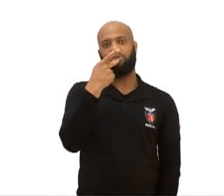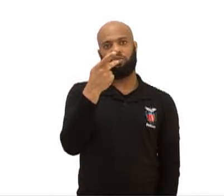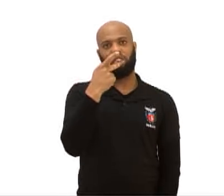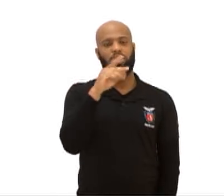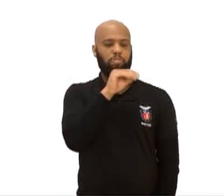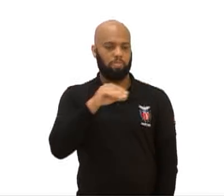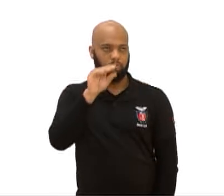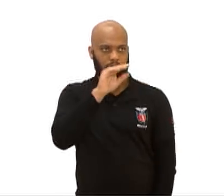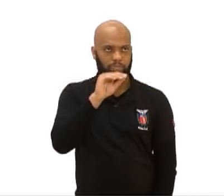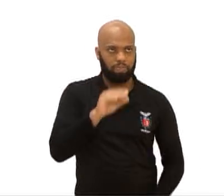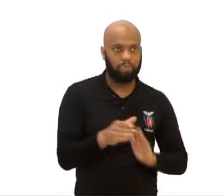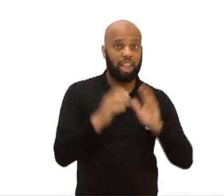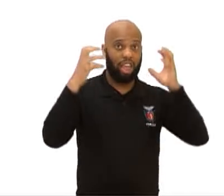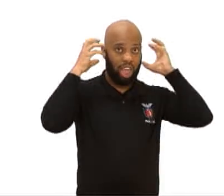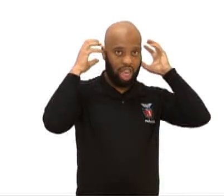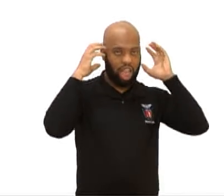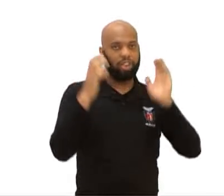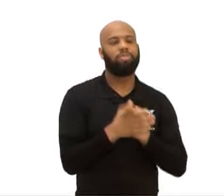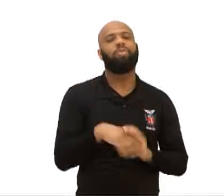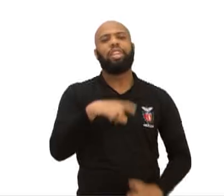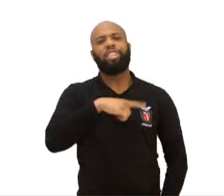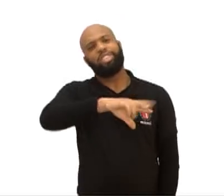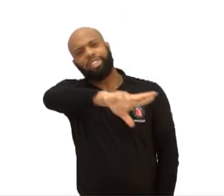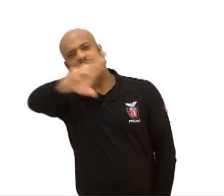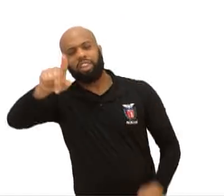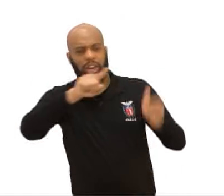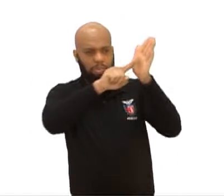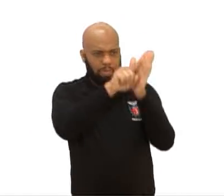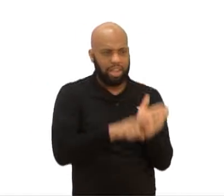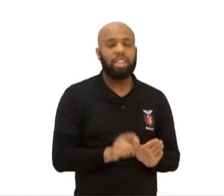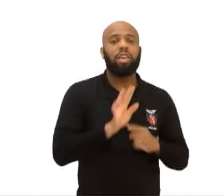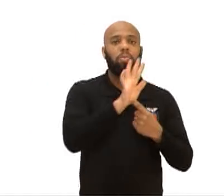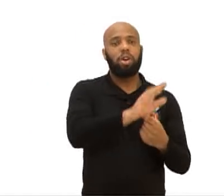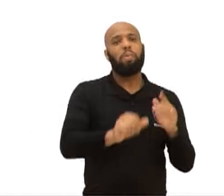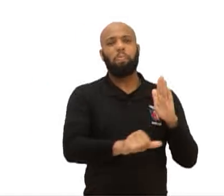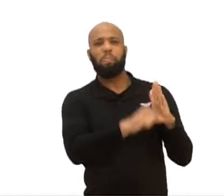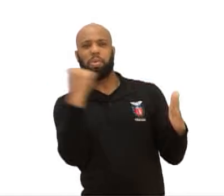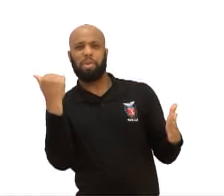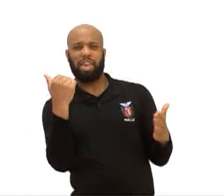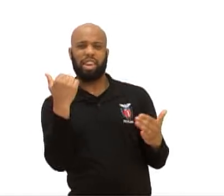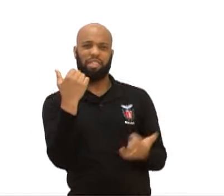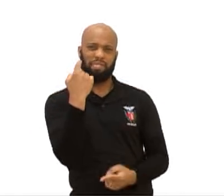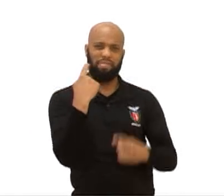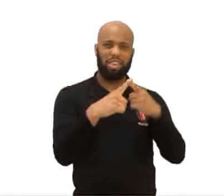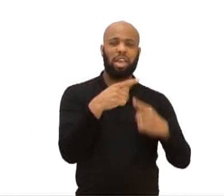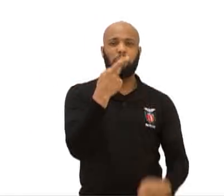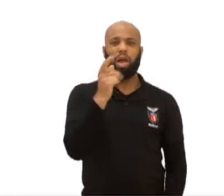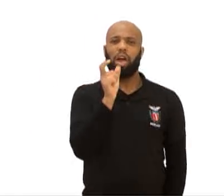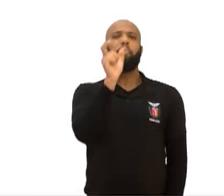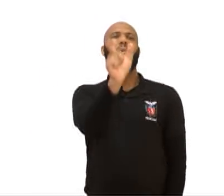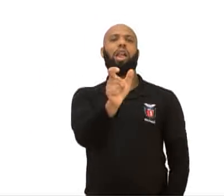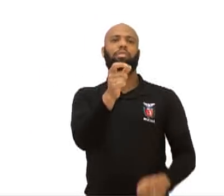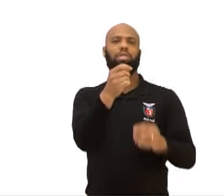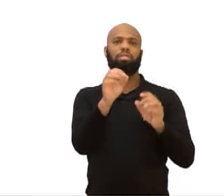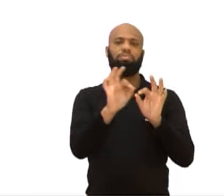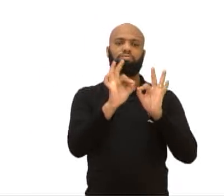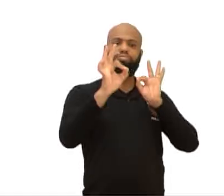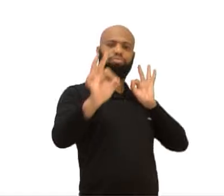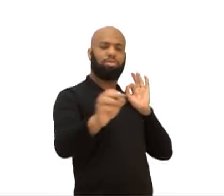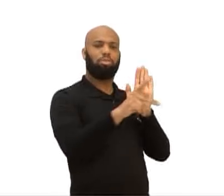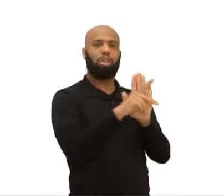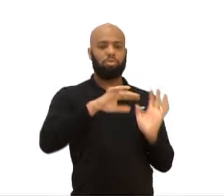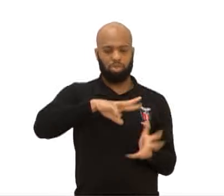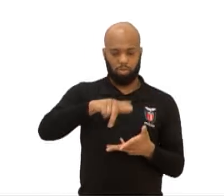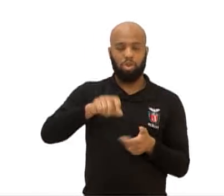1892. O rádio. Várias pesquisas apontam que a primeira transmissão de palavra falada à distância realizada no